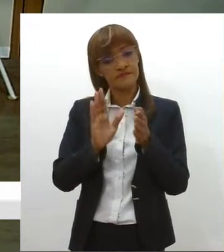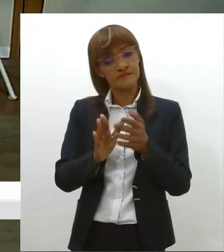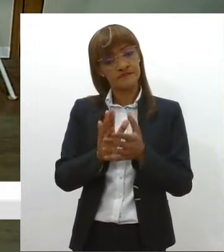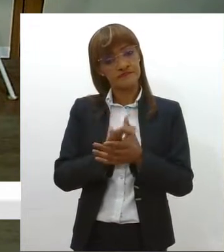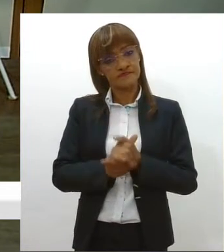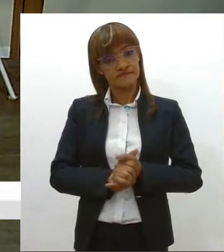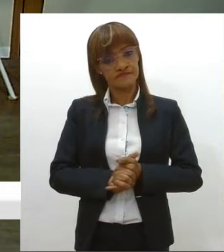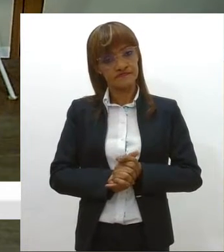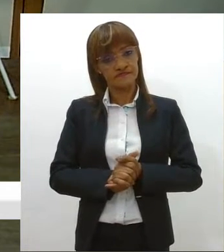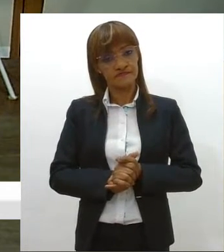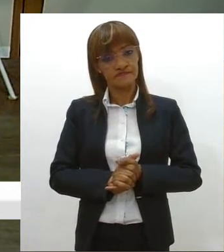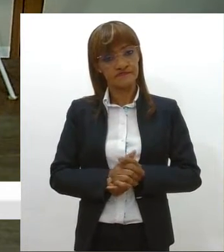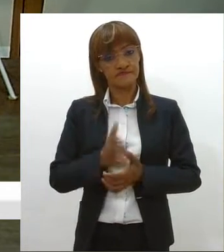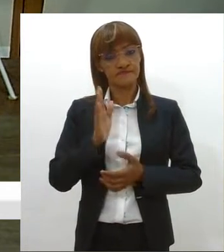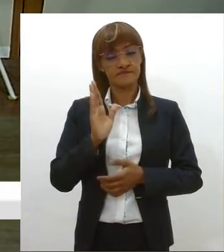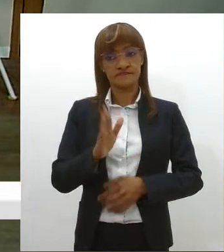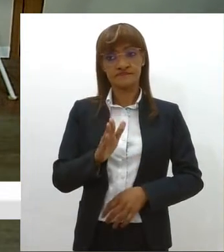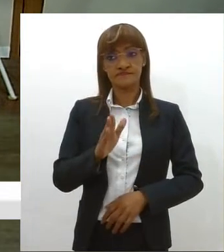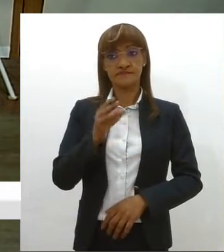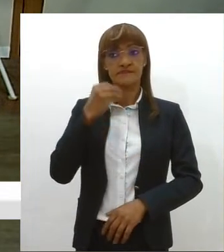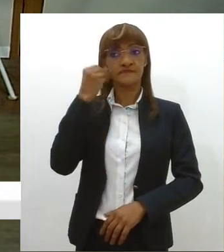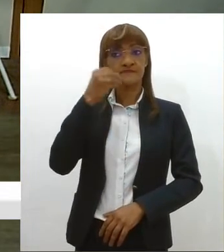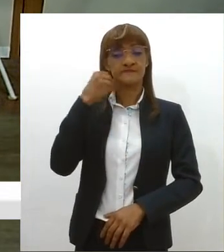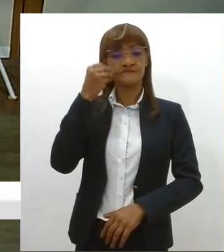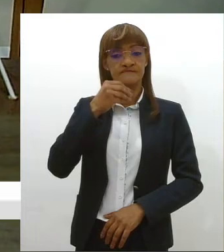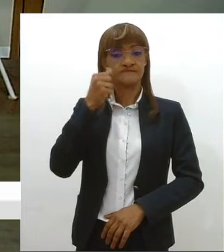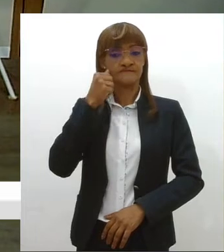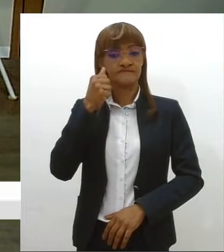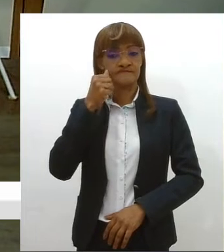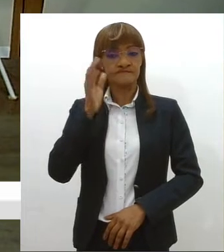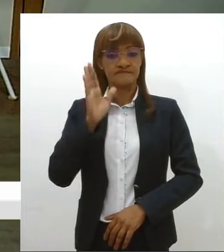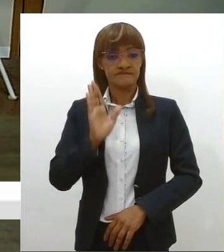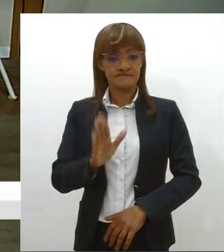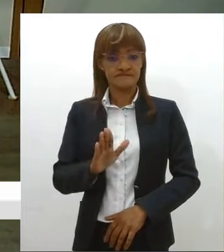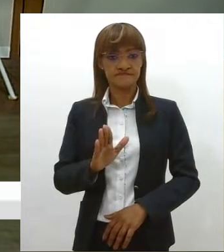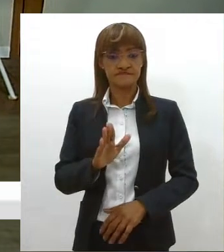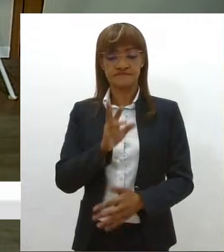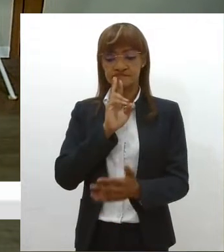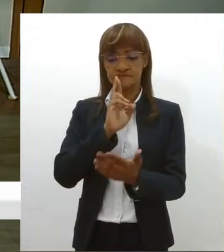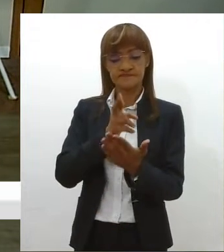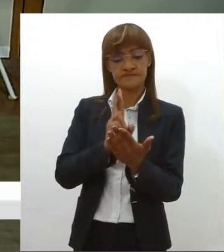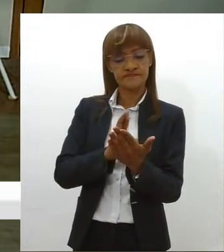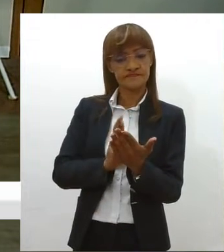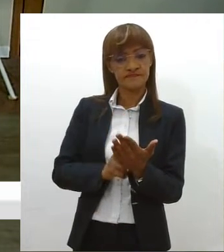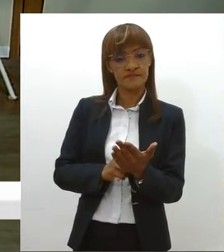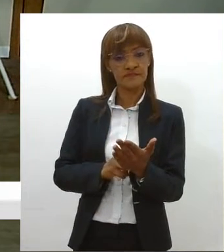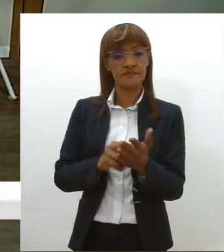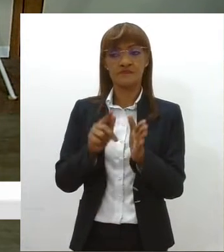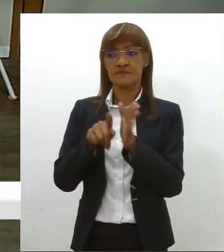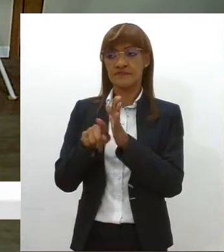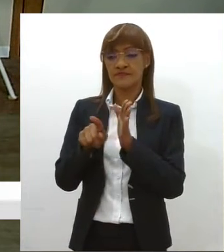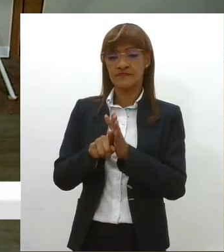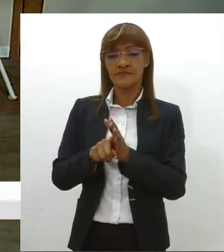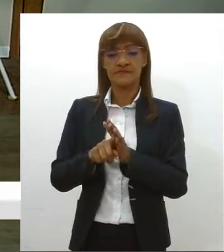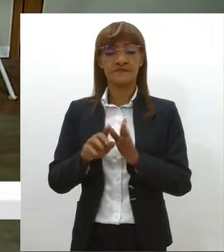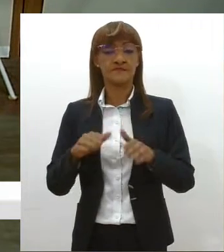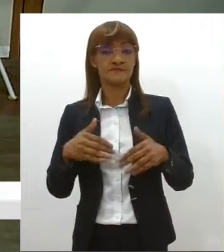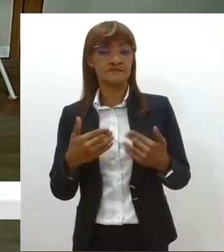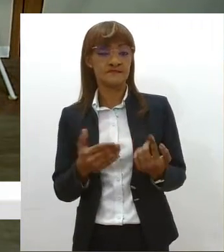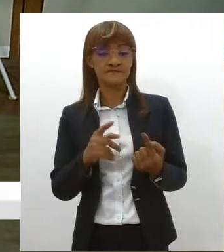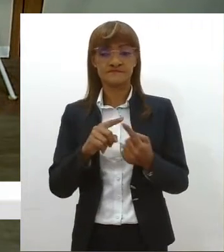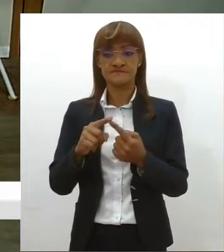a relatos de mulheres, né? Mulheres que responderam questionários também, né? Colocando que alterações identificaram e